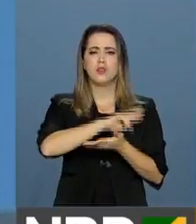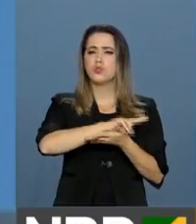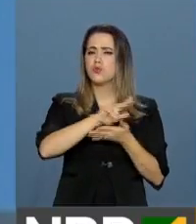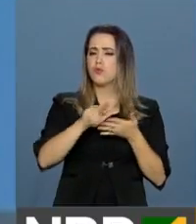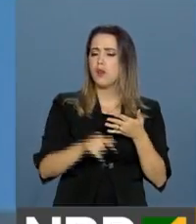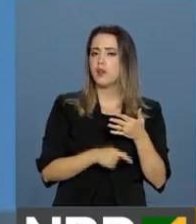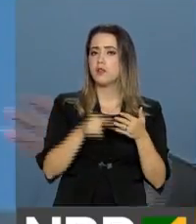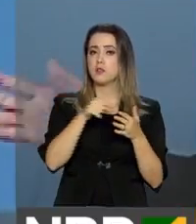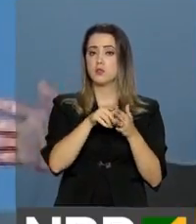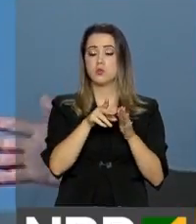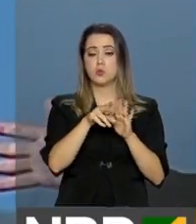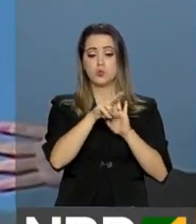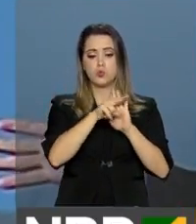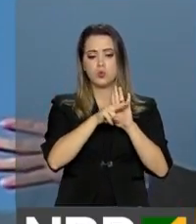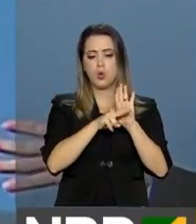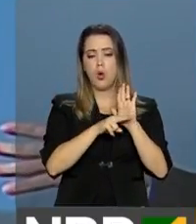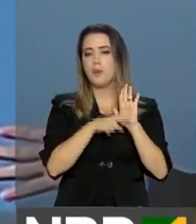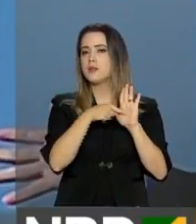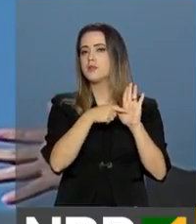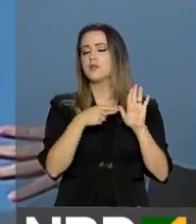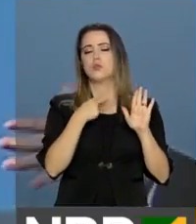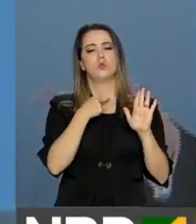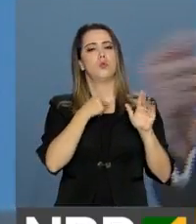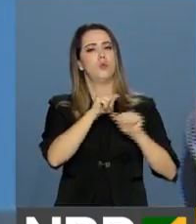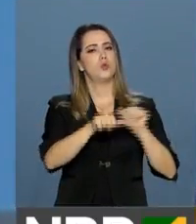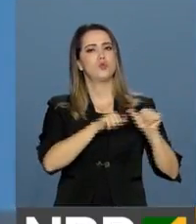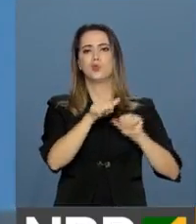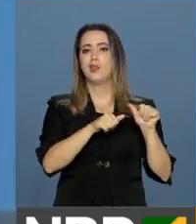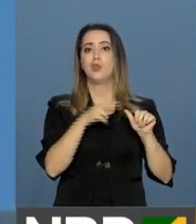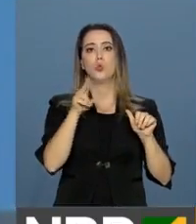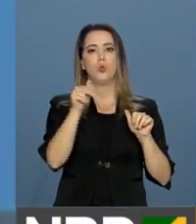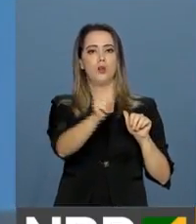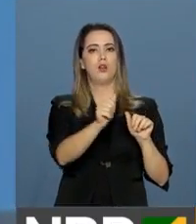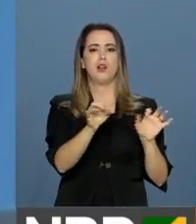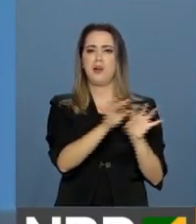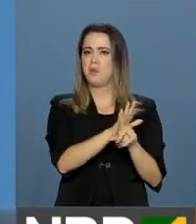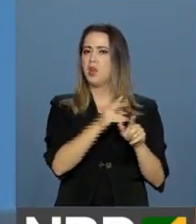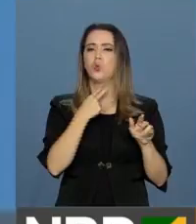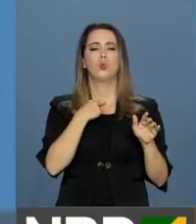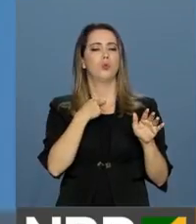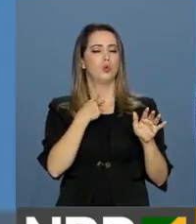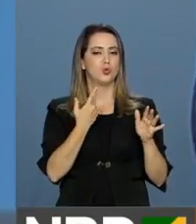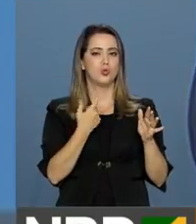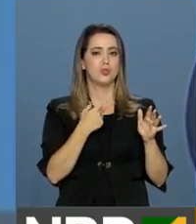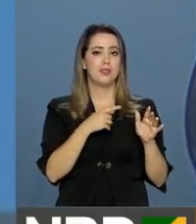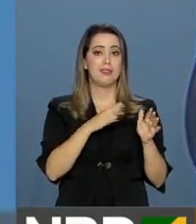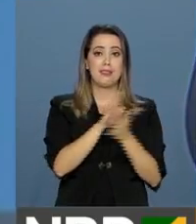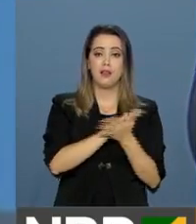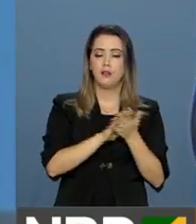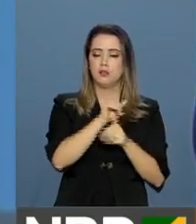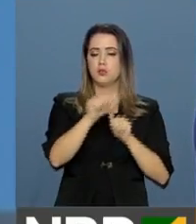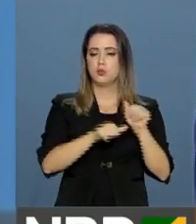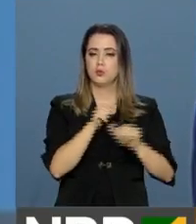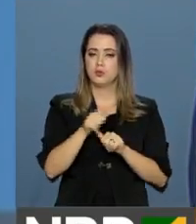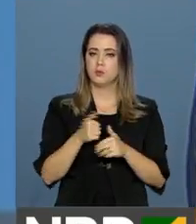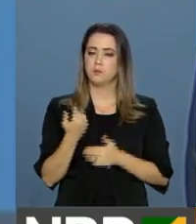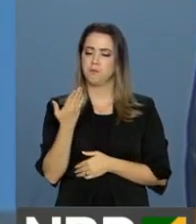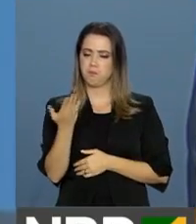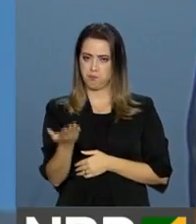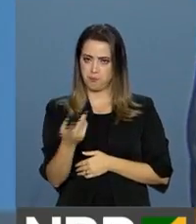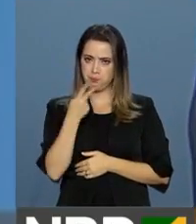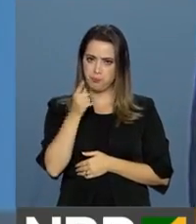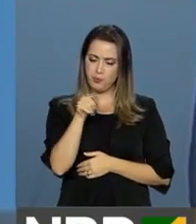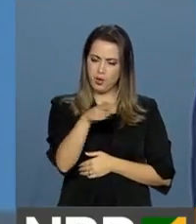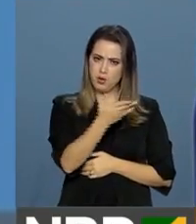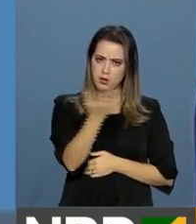e direitos e garantias individuais então quando vocês vão dar o parecer recebeu naquela oportunidade